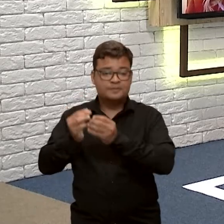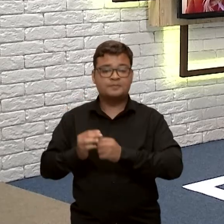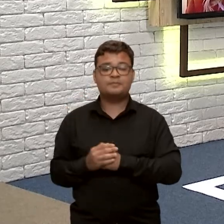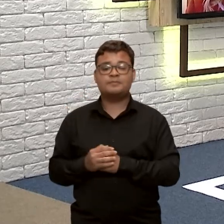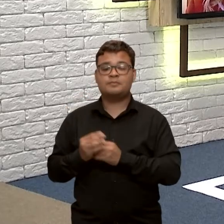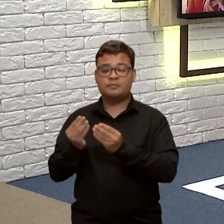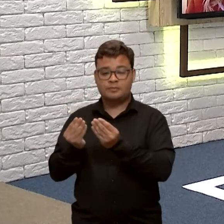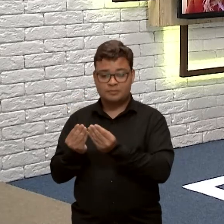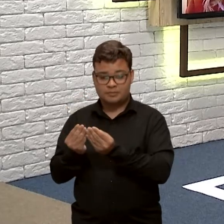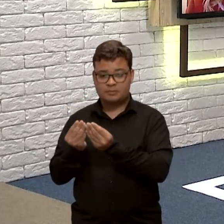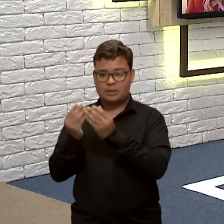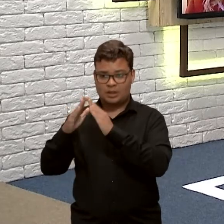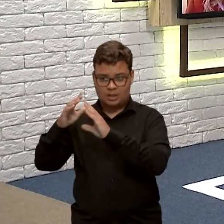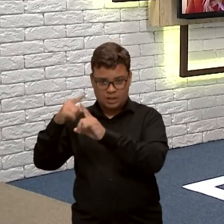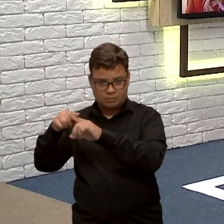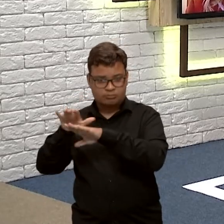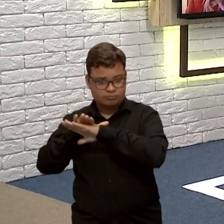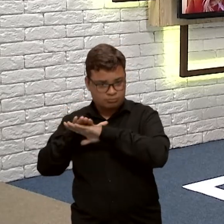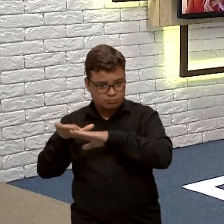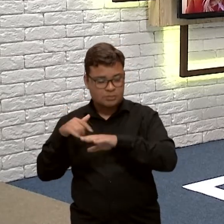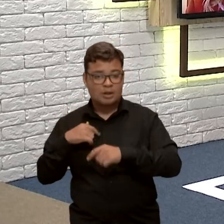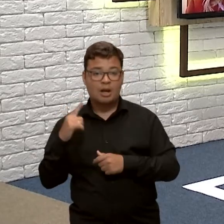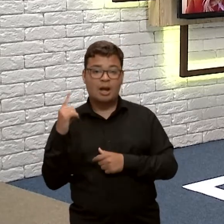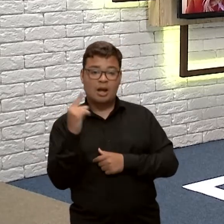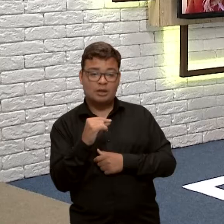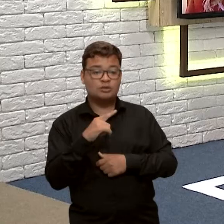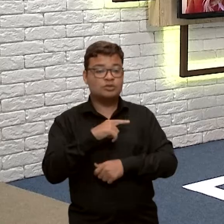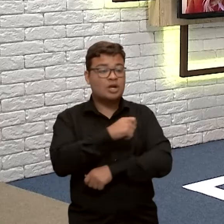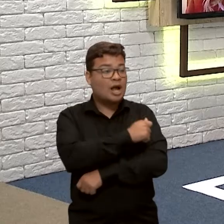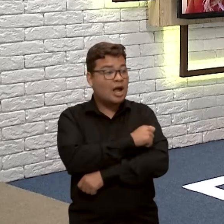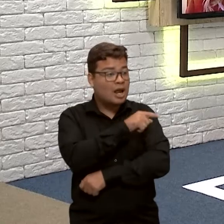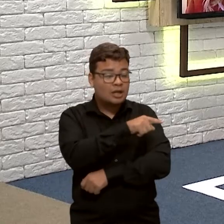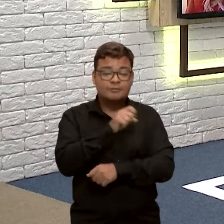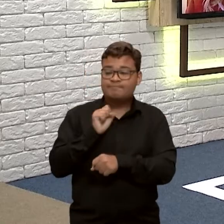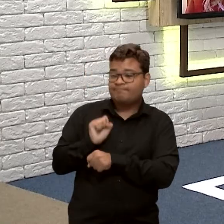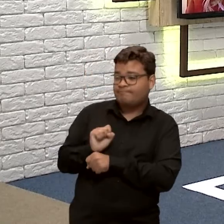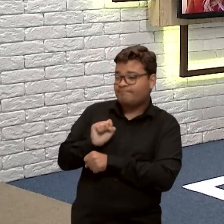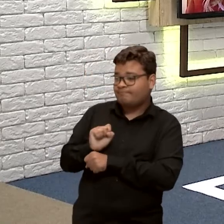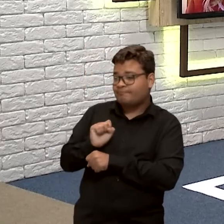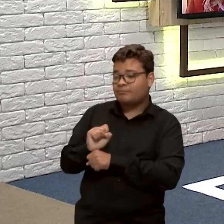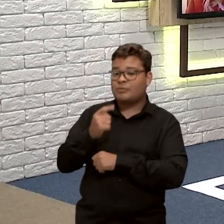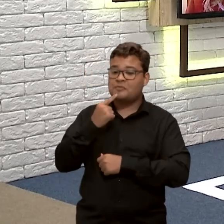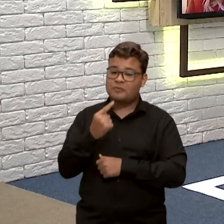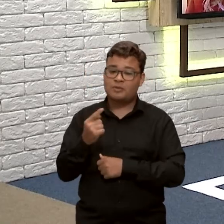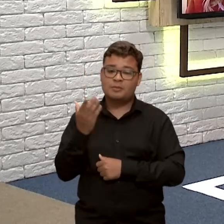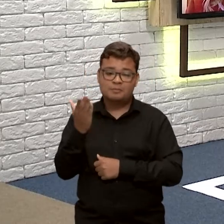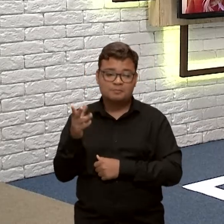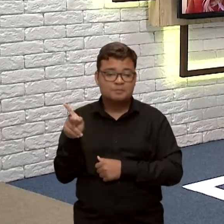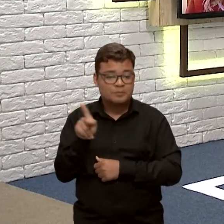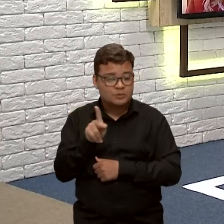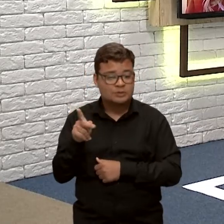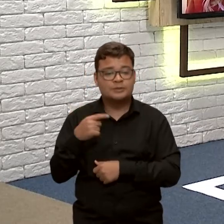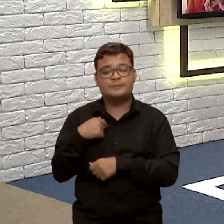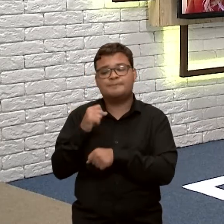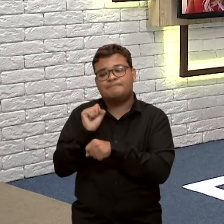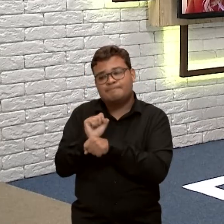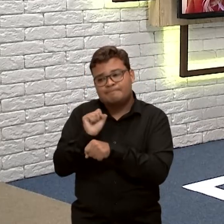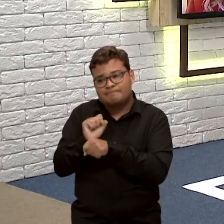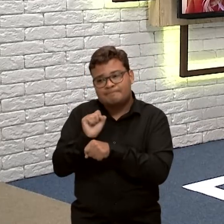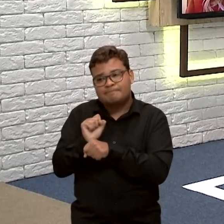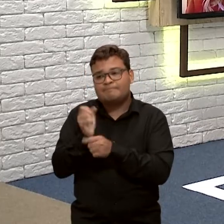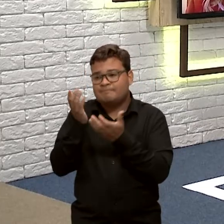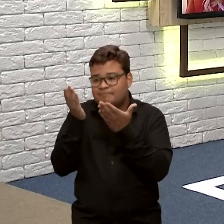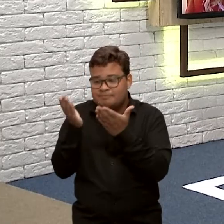saí da igreja, eu vi um aluno meu me esperando. Ele falou assim: professora, eu esperei a senhora